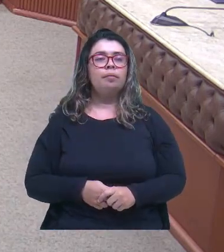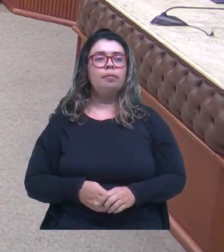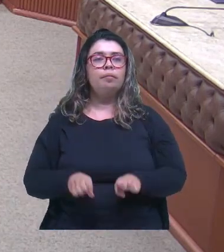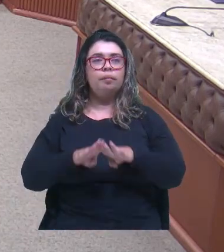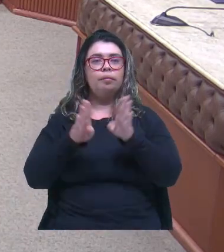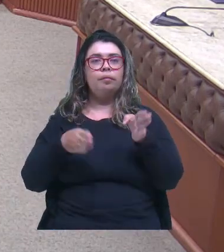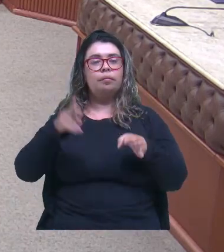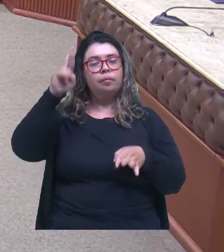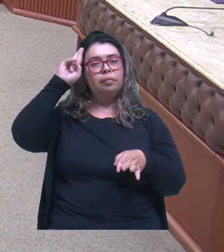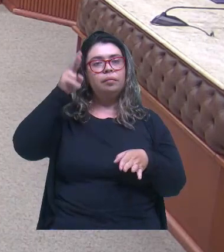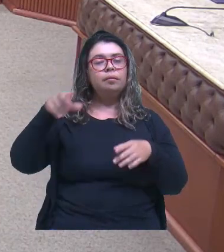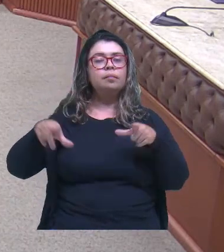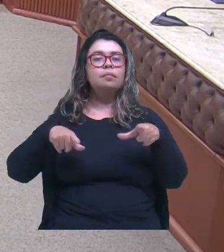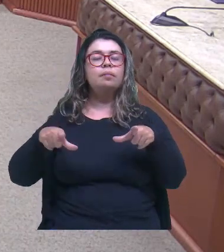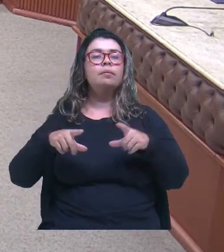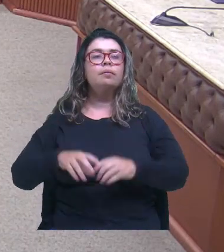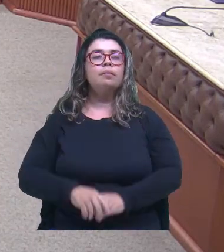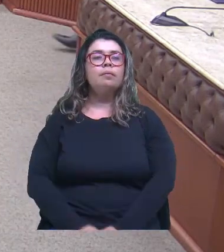trabalhos.